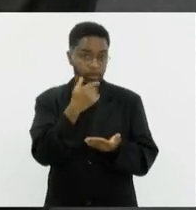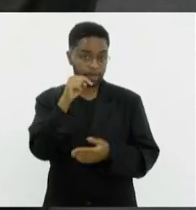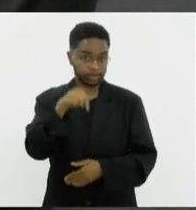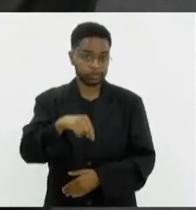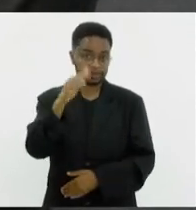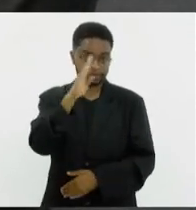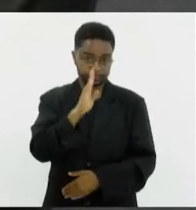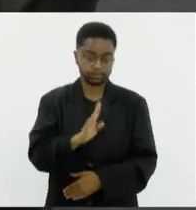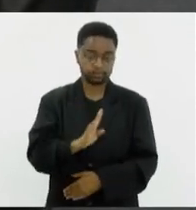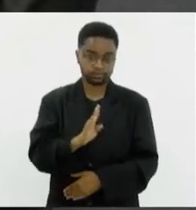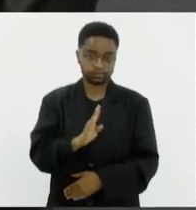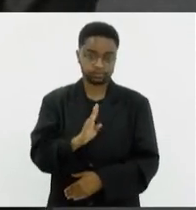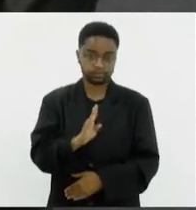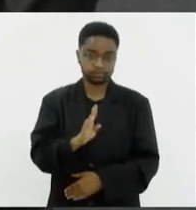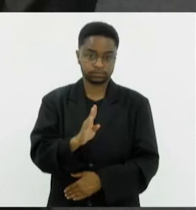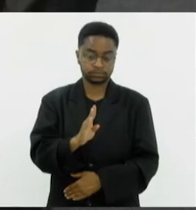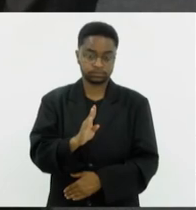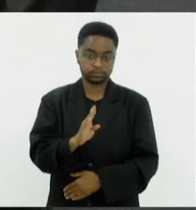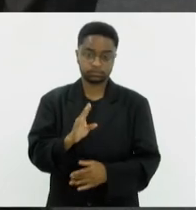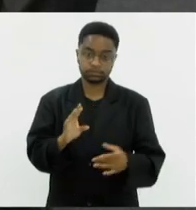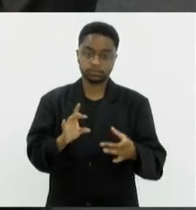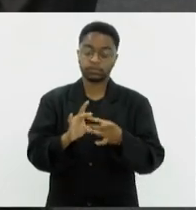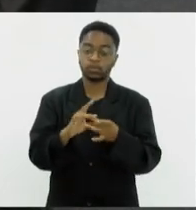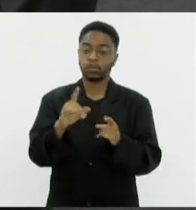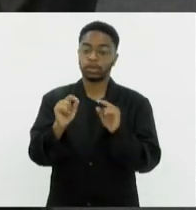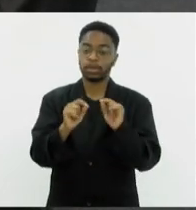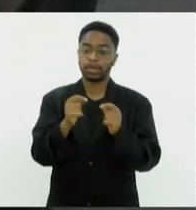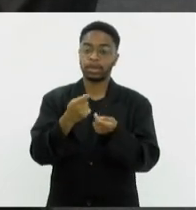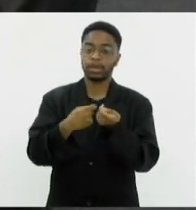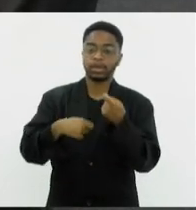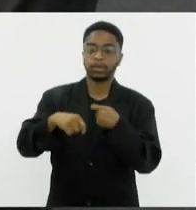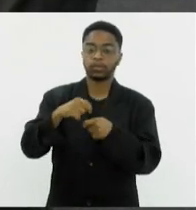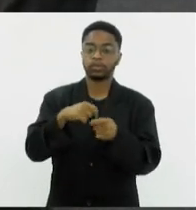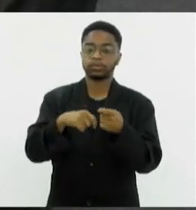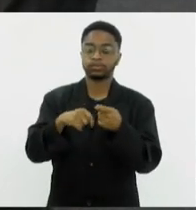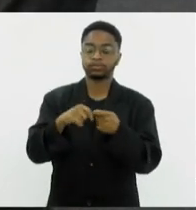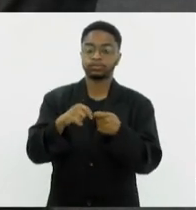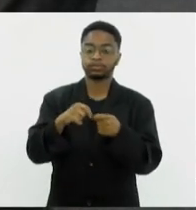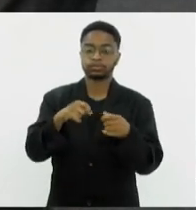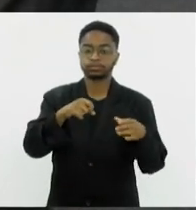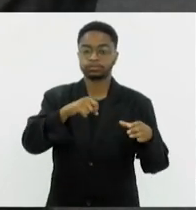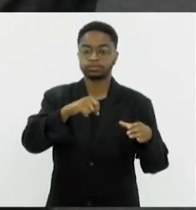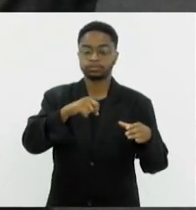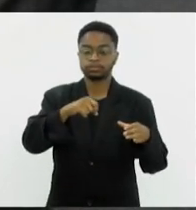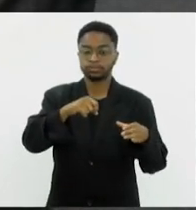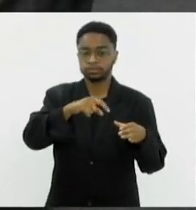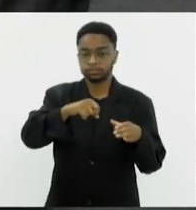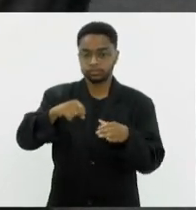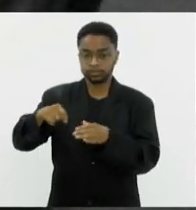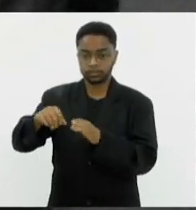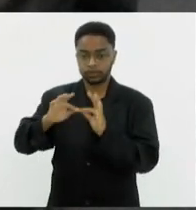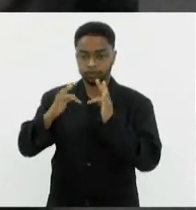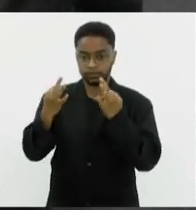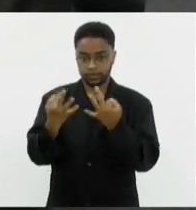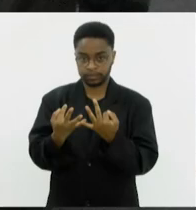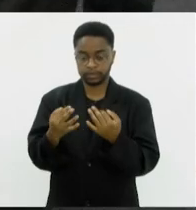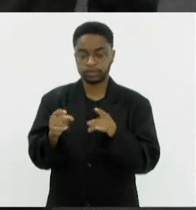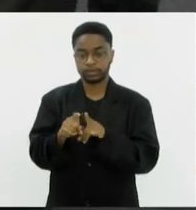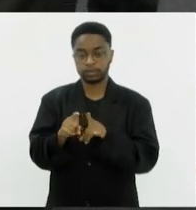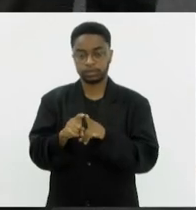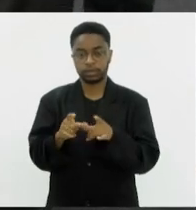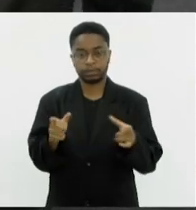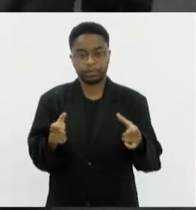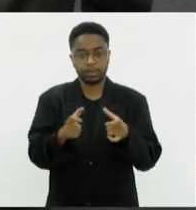brasileiros e brasileiras, vem exatamente da economia, da produção familiar e dos